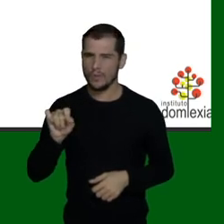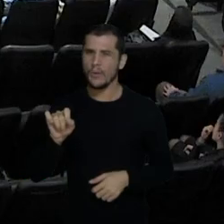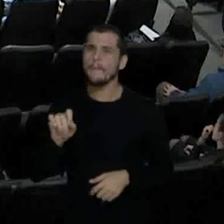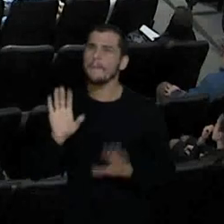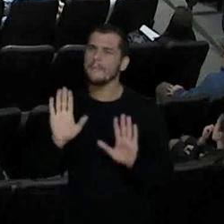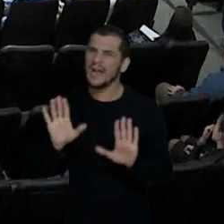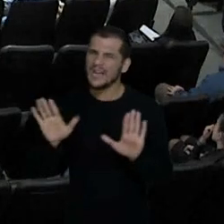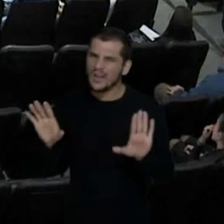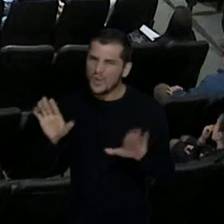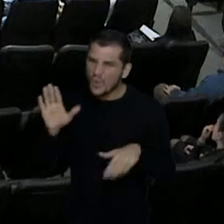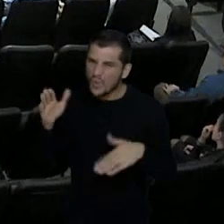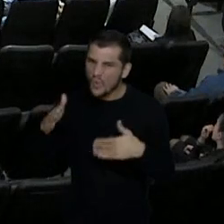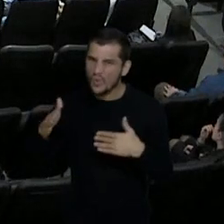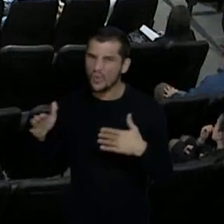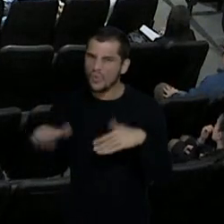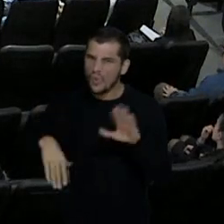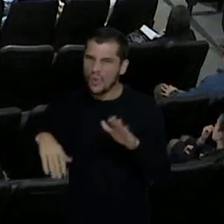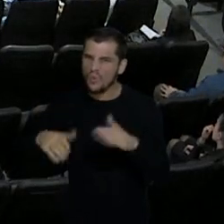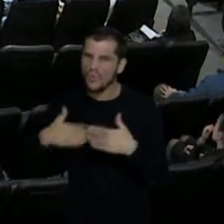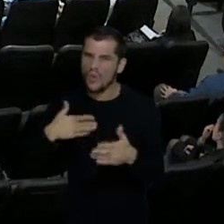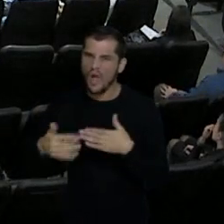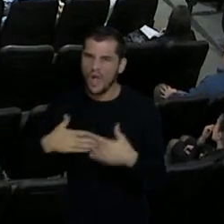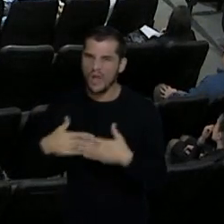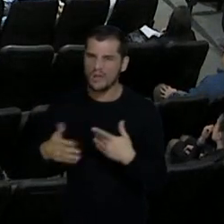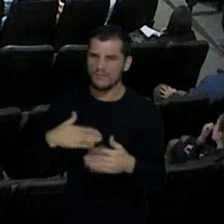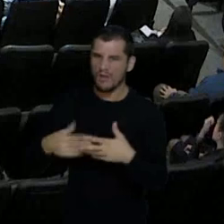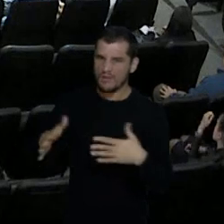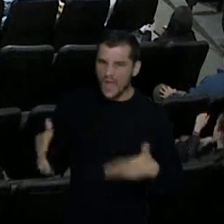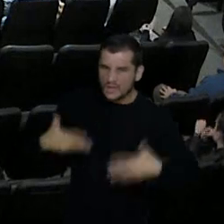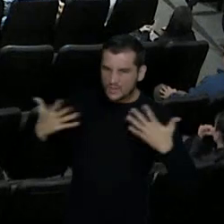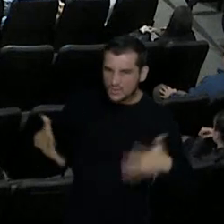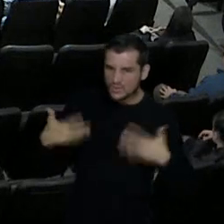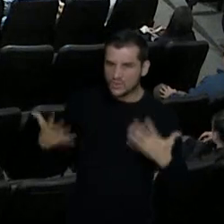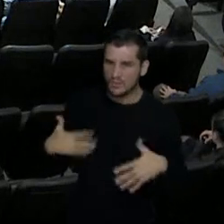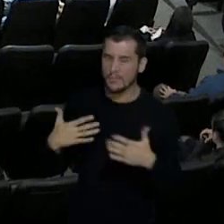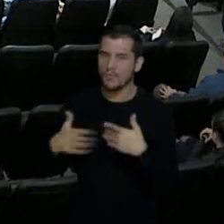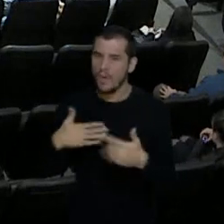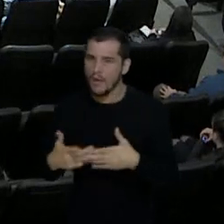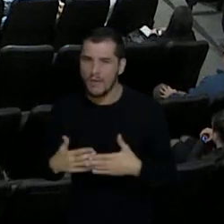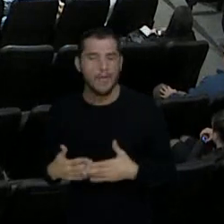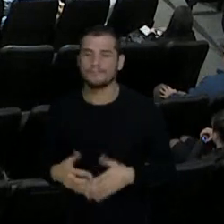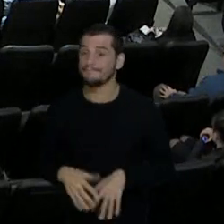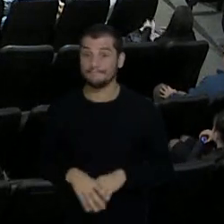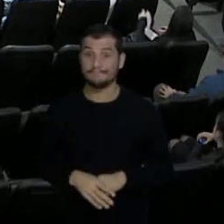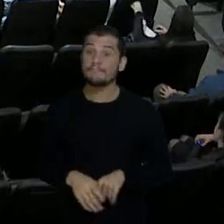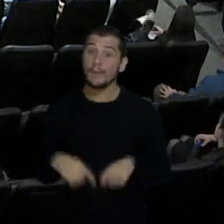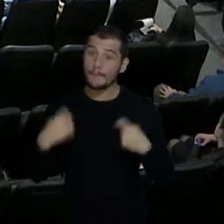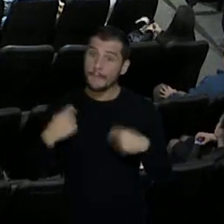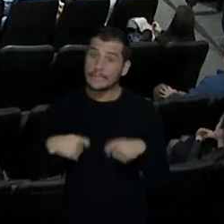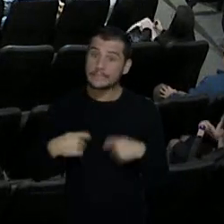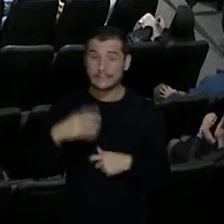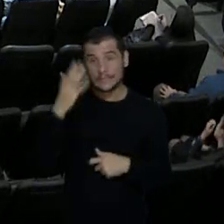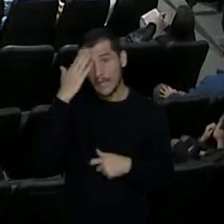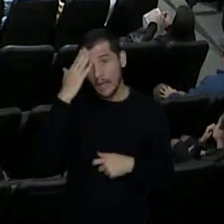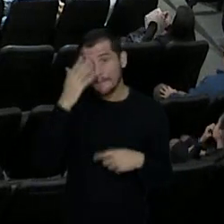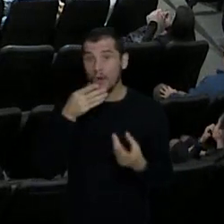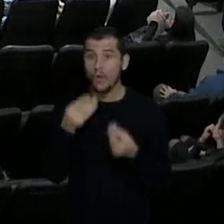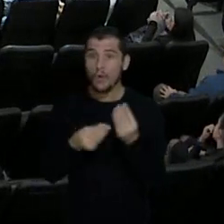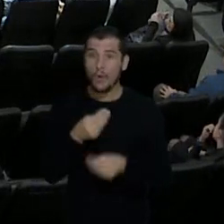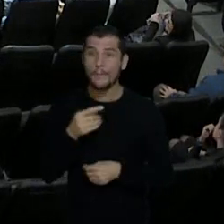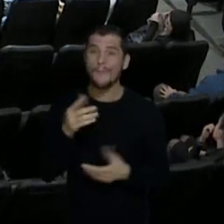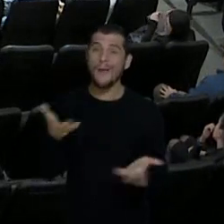né Eh então de novo nas duplas de vocês vamos fazer uma uma